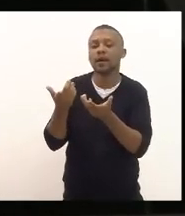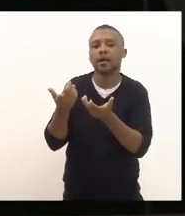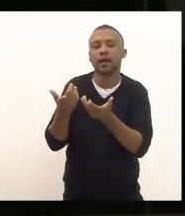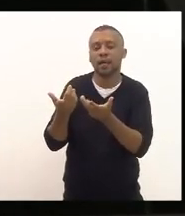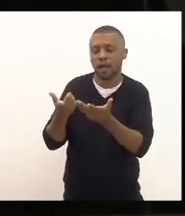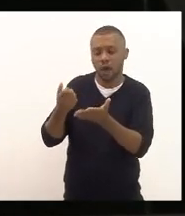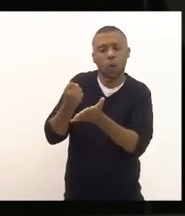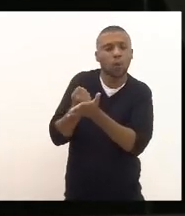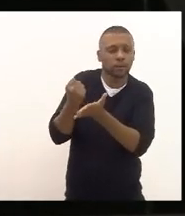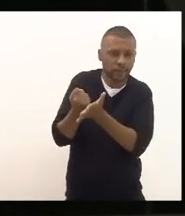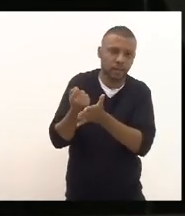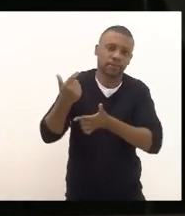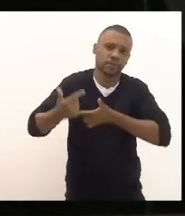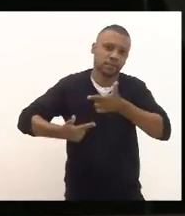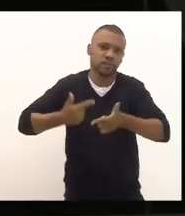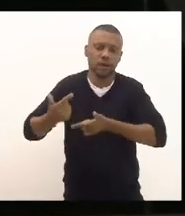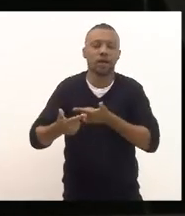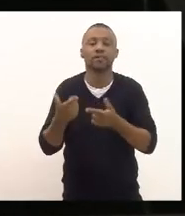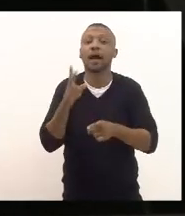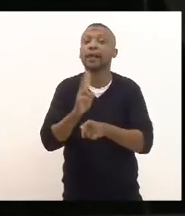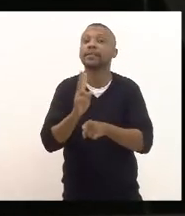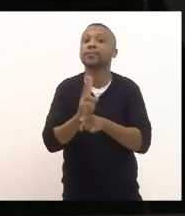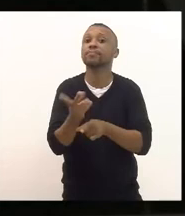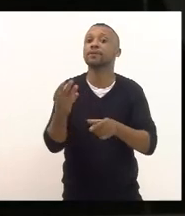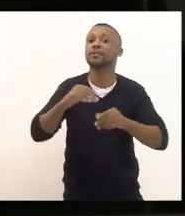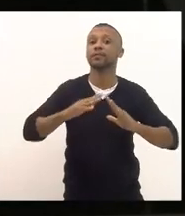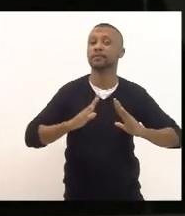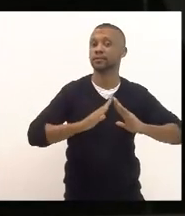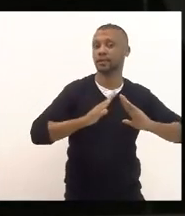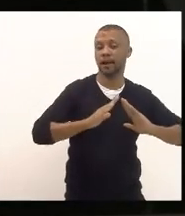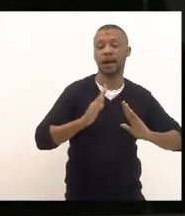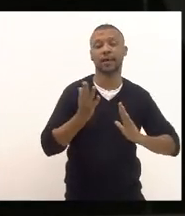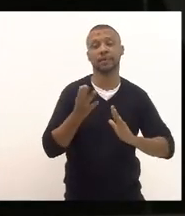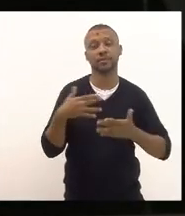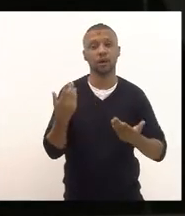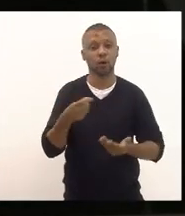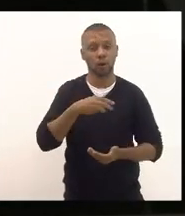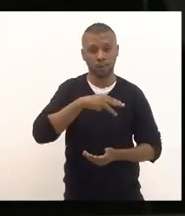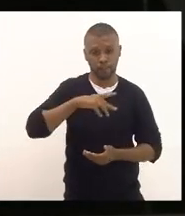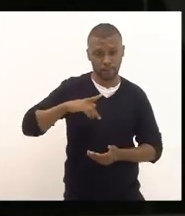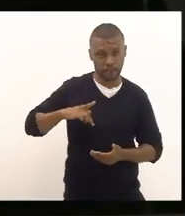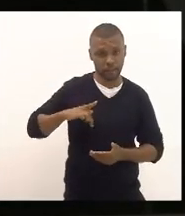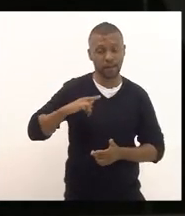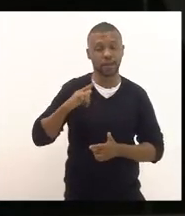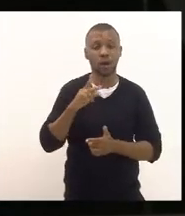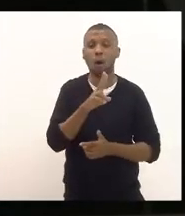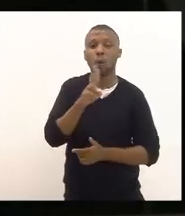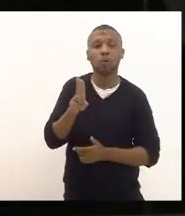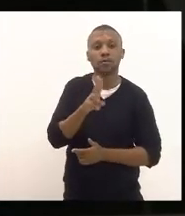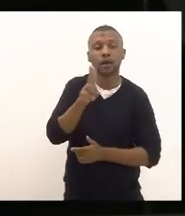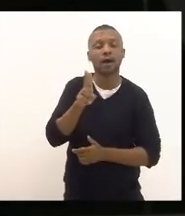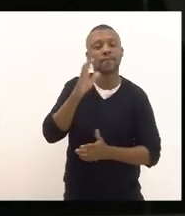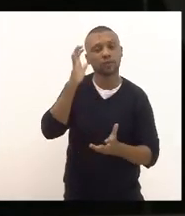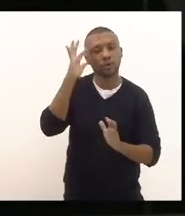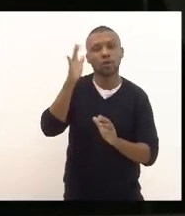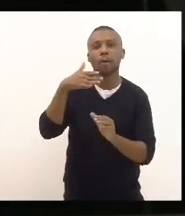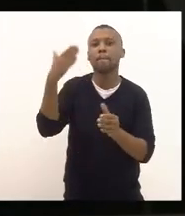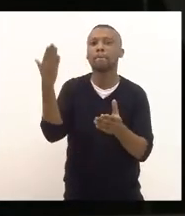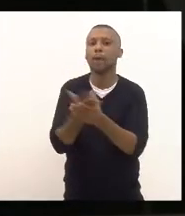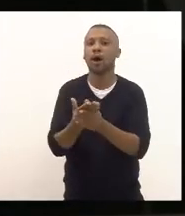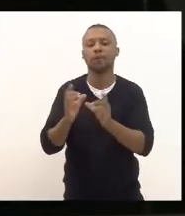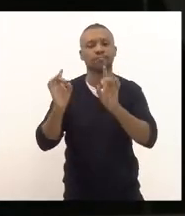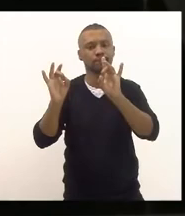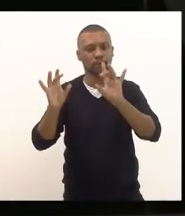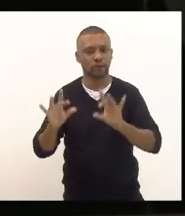outros ou seja a defensoria utiliza através da mediação é soluções extra-judiciais de